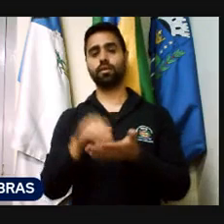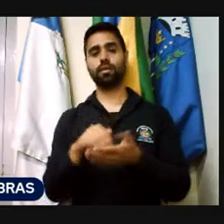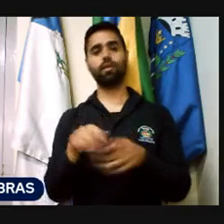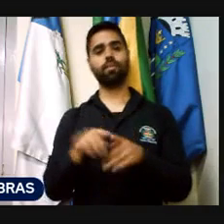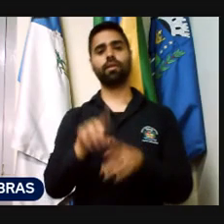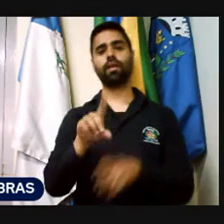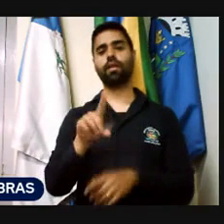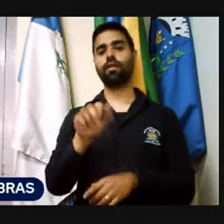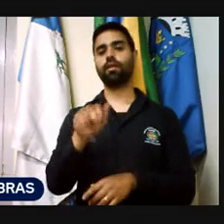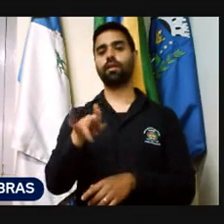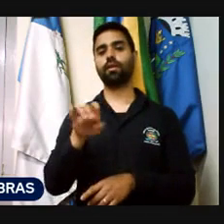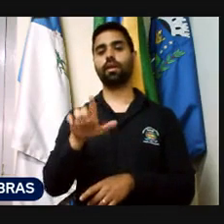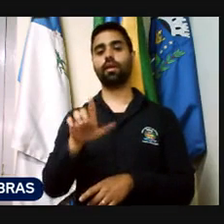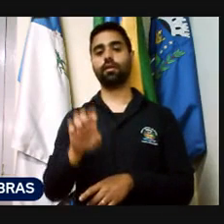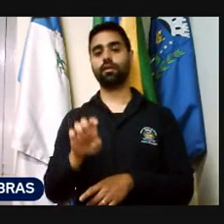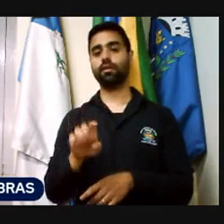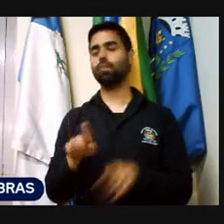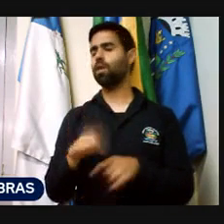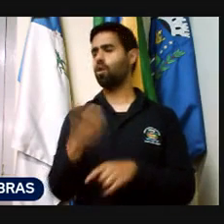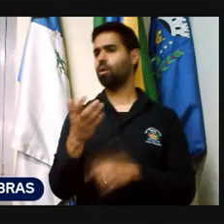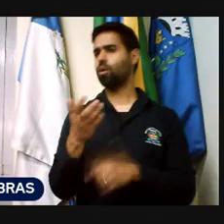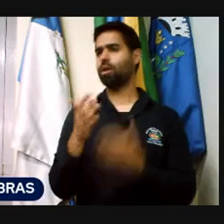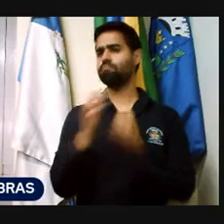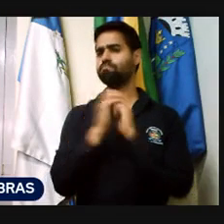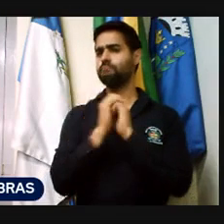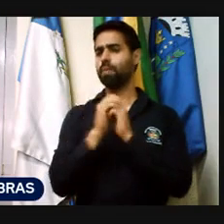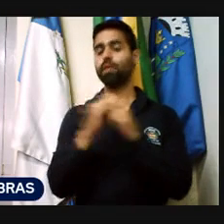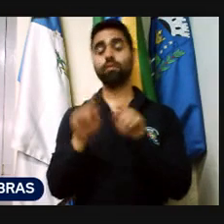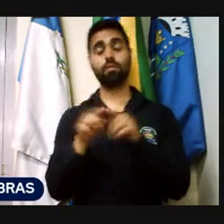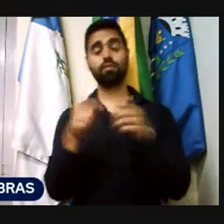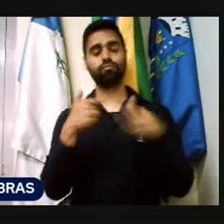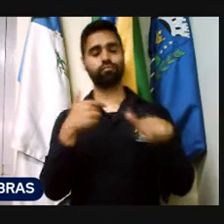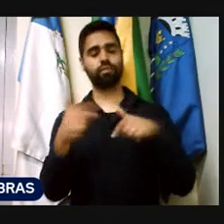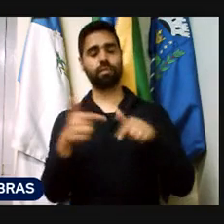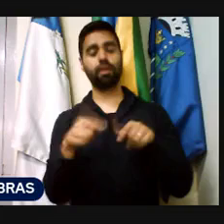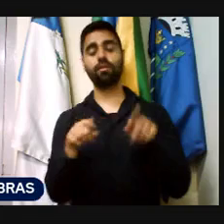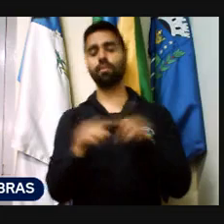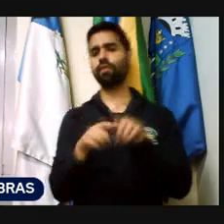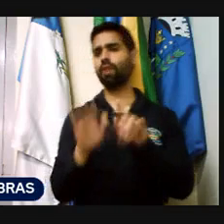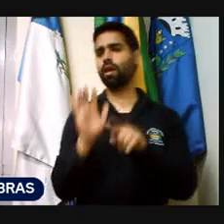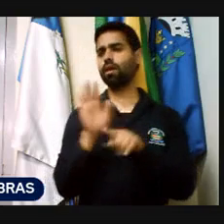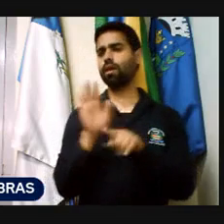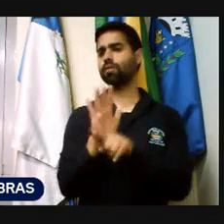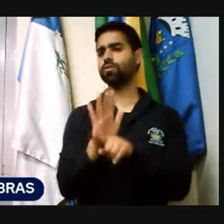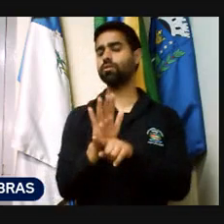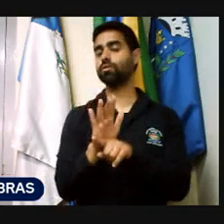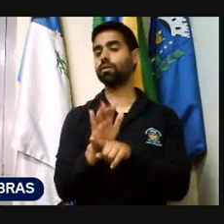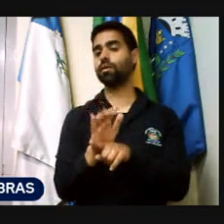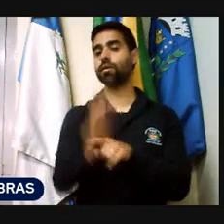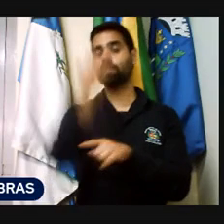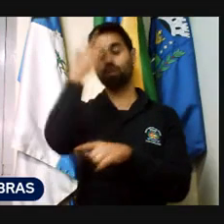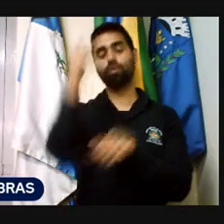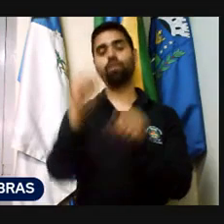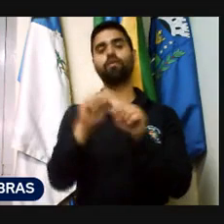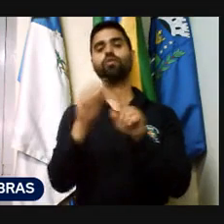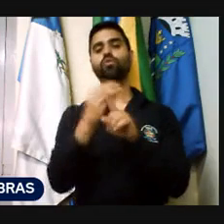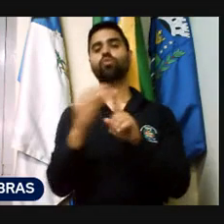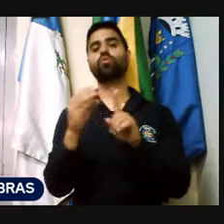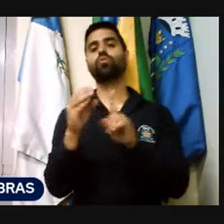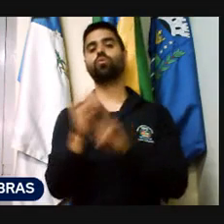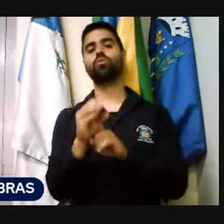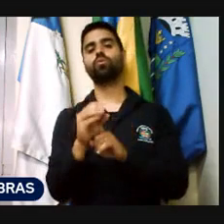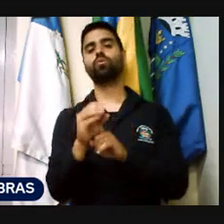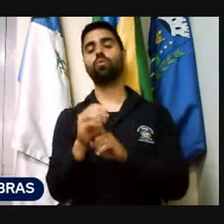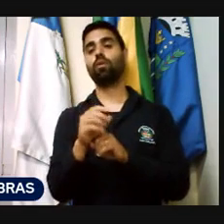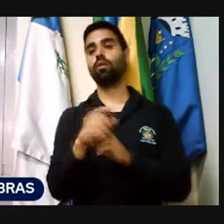Barros, mais uma vez, quero parabenizar essa ação, que vai também contemplar esses fazedores de cultura, com certeza,